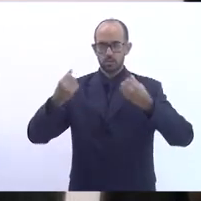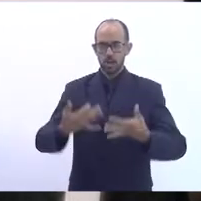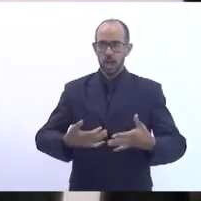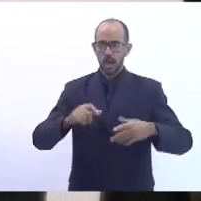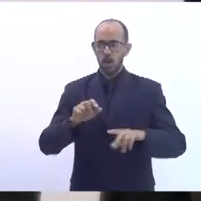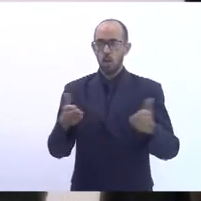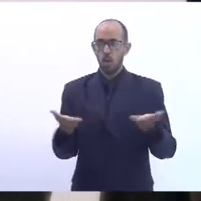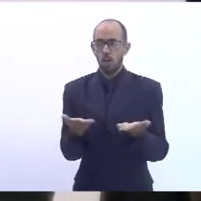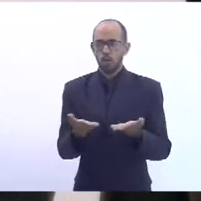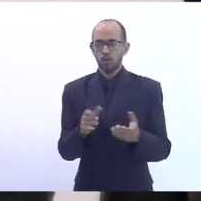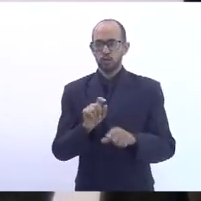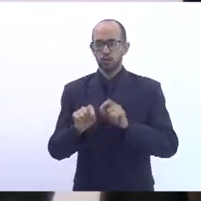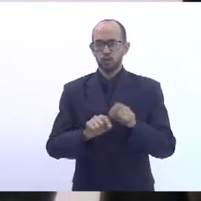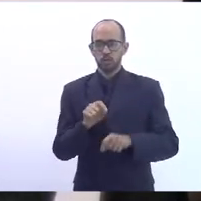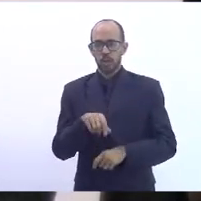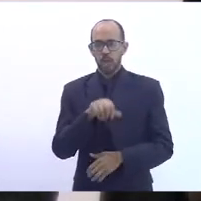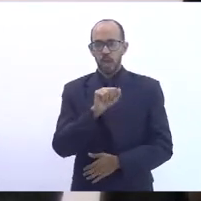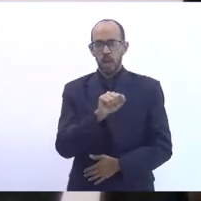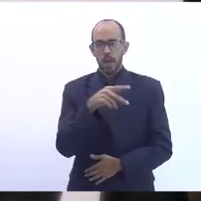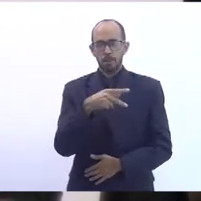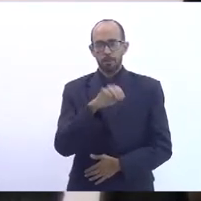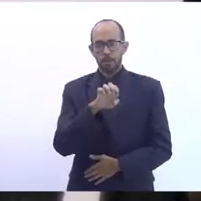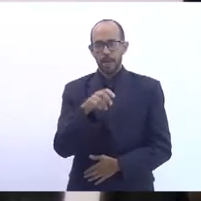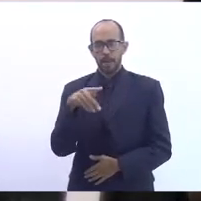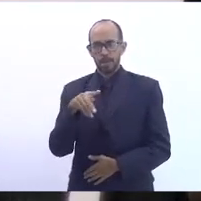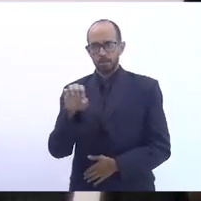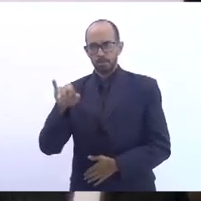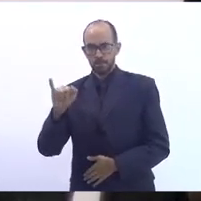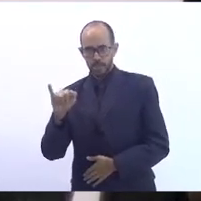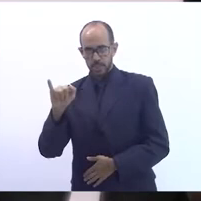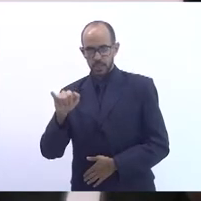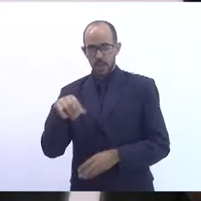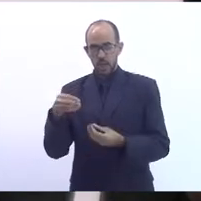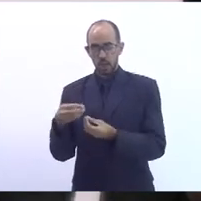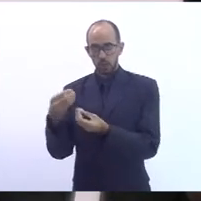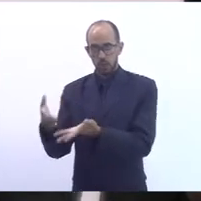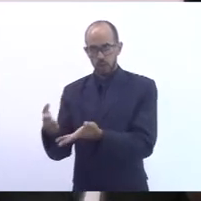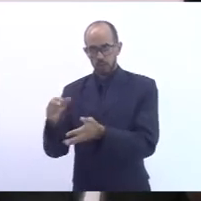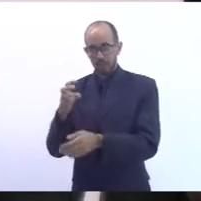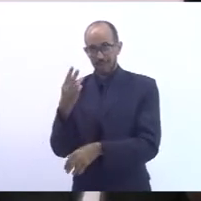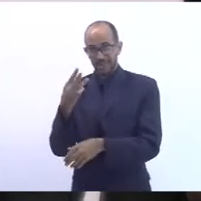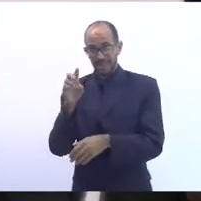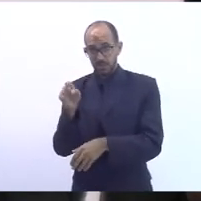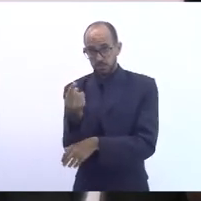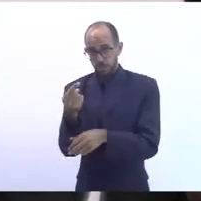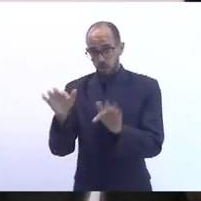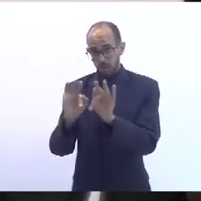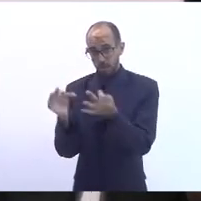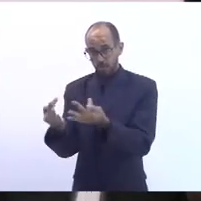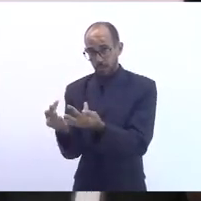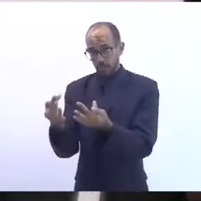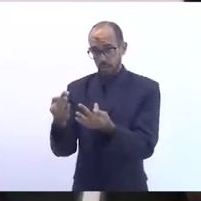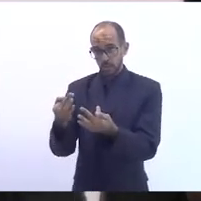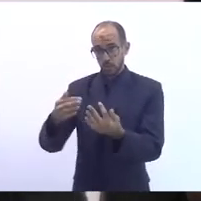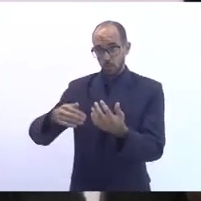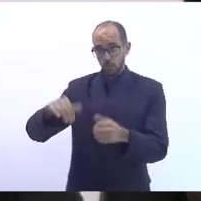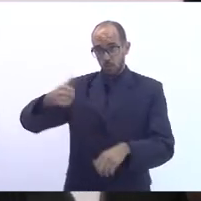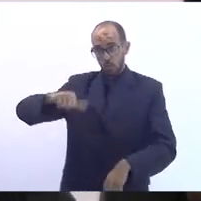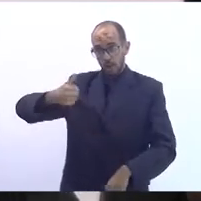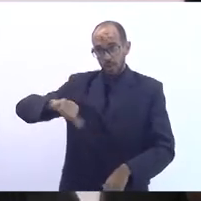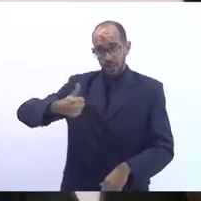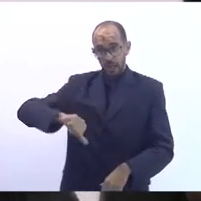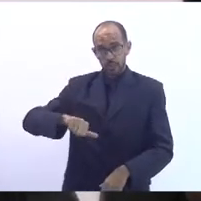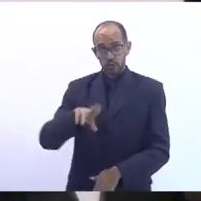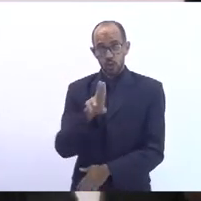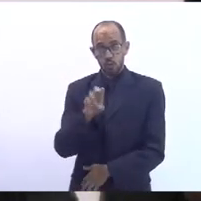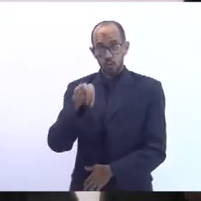hoje em dia até tu e ela fornece para três mil famílias produtos muito com muito mais qualidade que são dois lados pela Unicamp e a